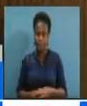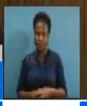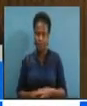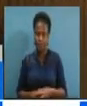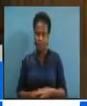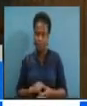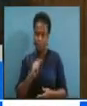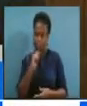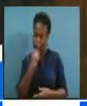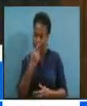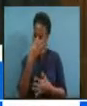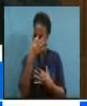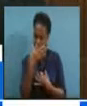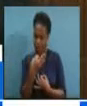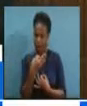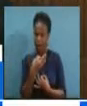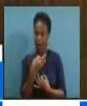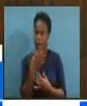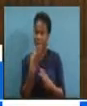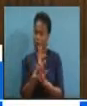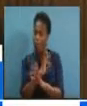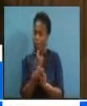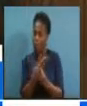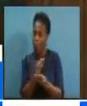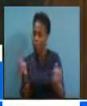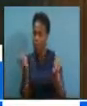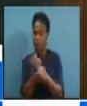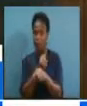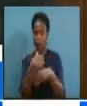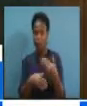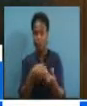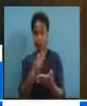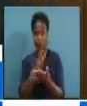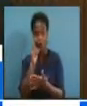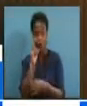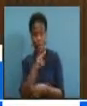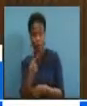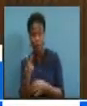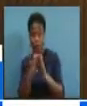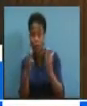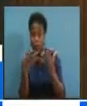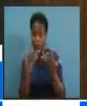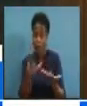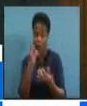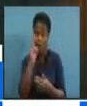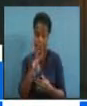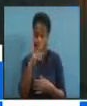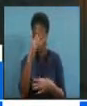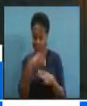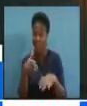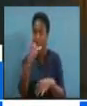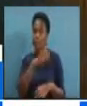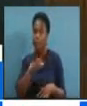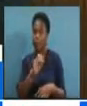mas eficaz nas suas ações e abordagens. Basta que se veja a abertura que neste momento se verifica na